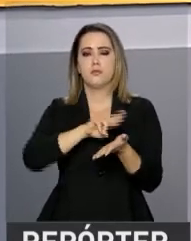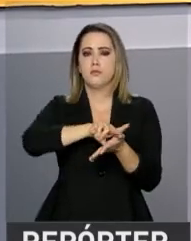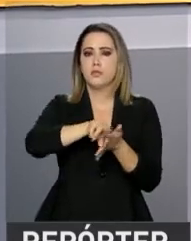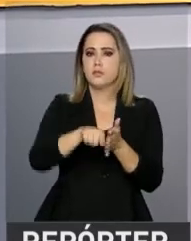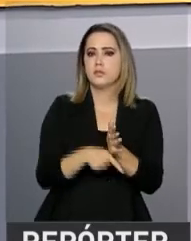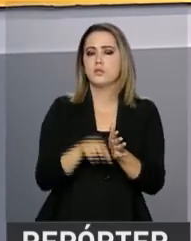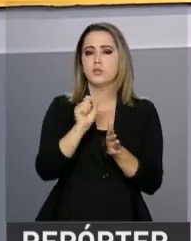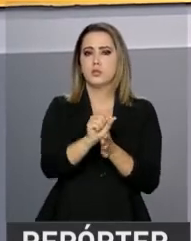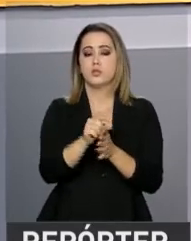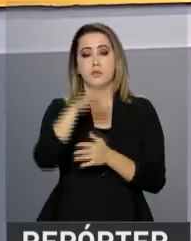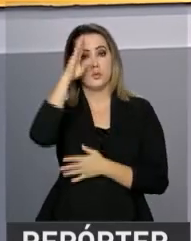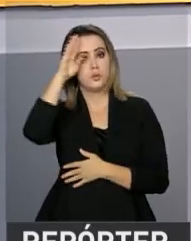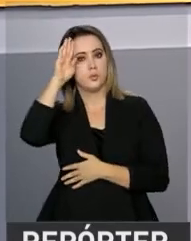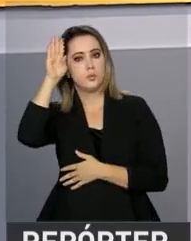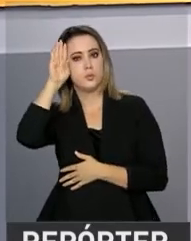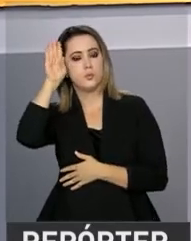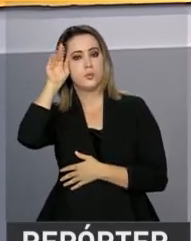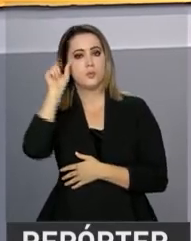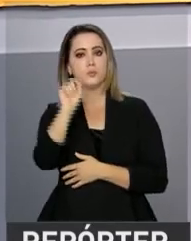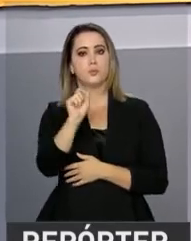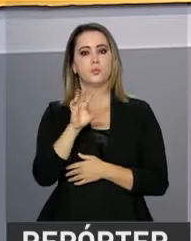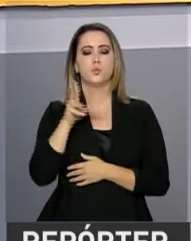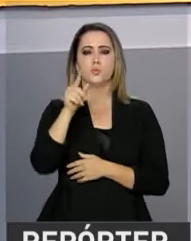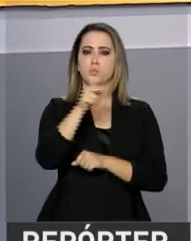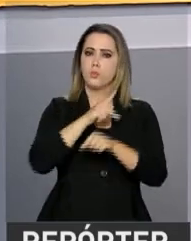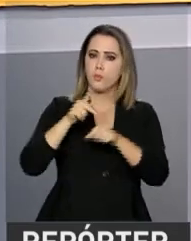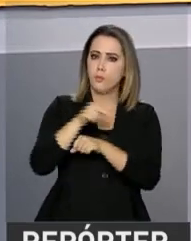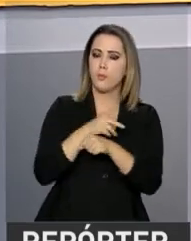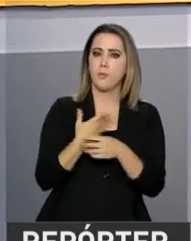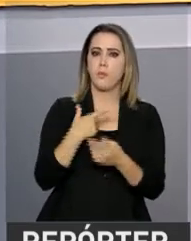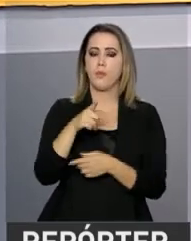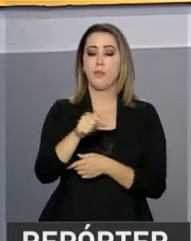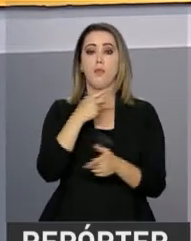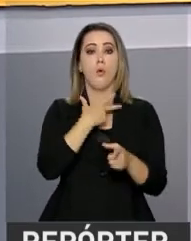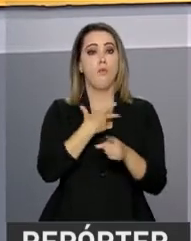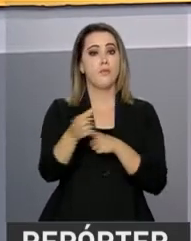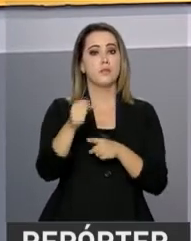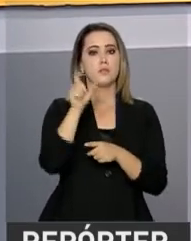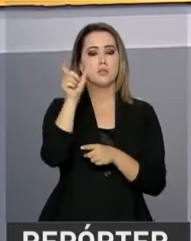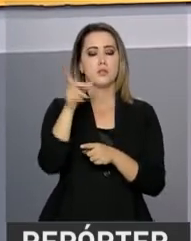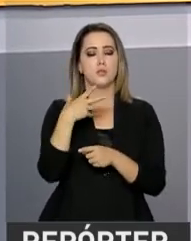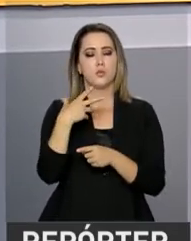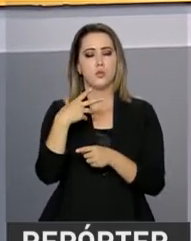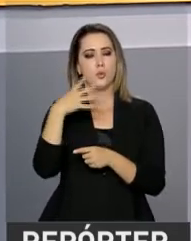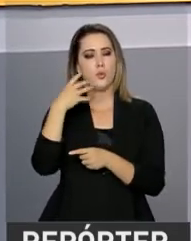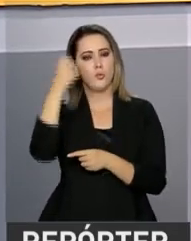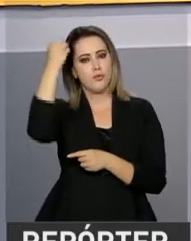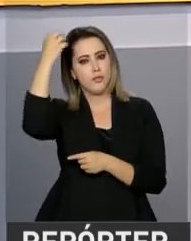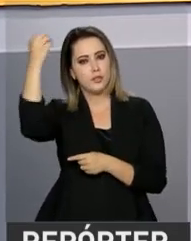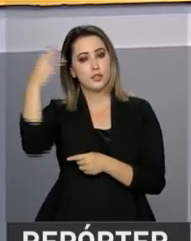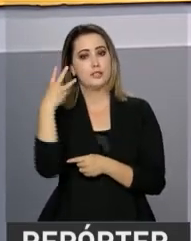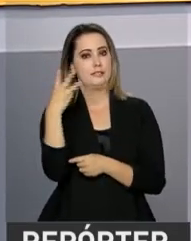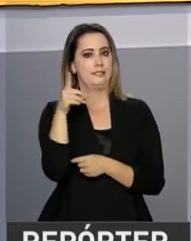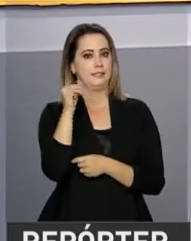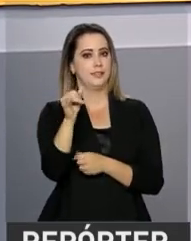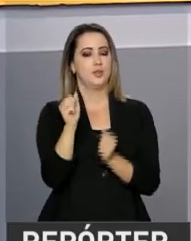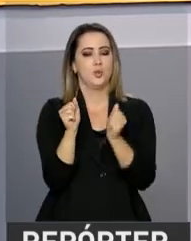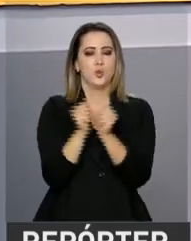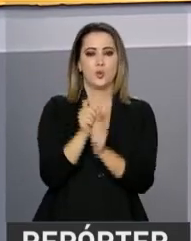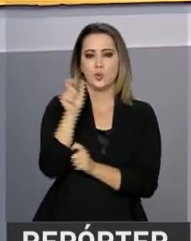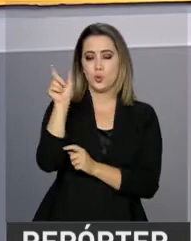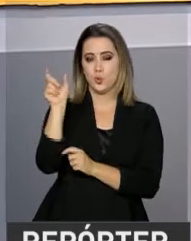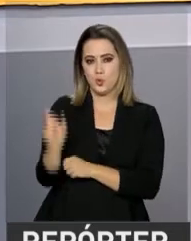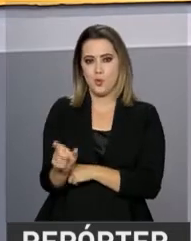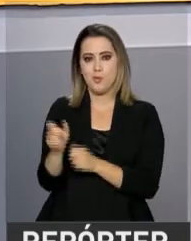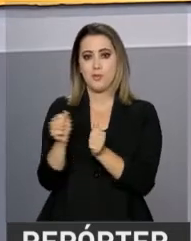arquitetura e publicidade de todo o país o vencedor vai ganhar um pacote de viagem de três dias com acompanhante para